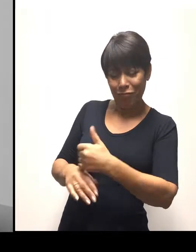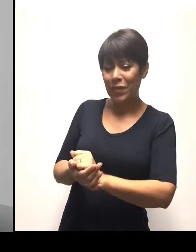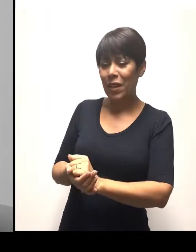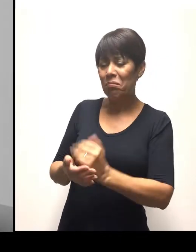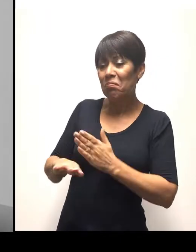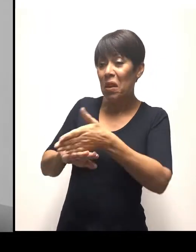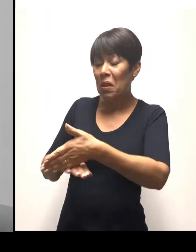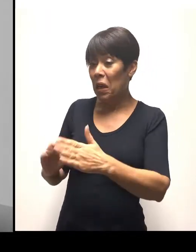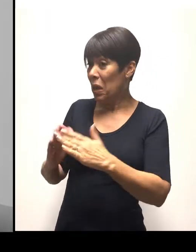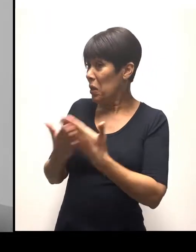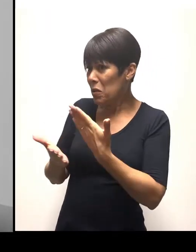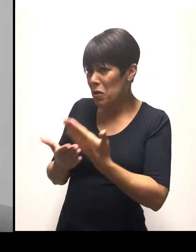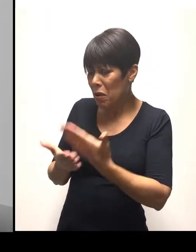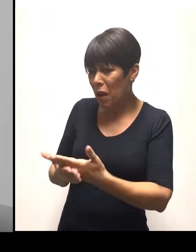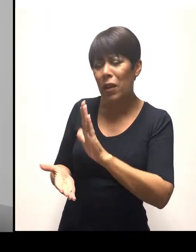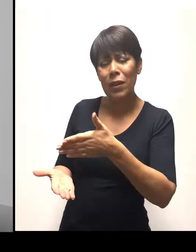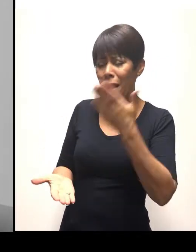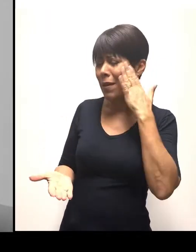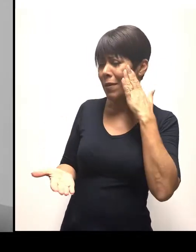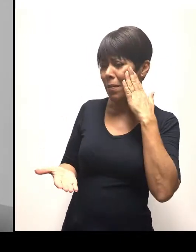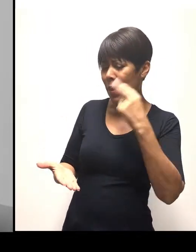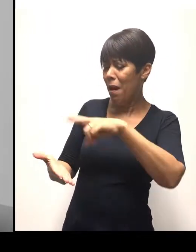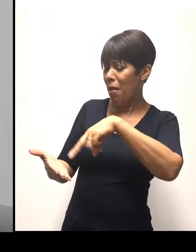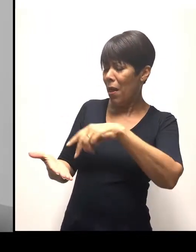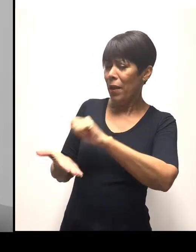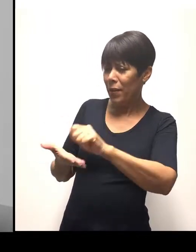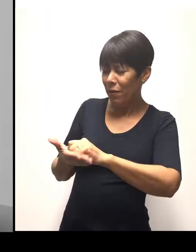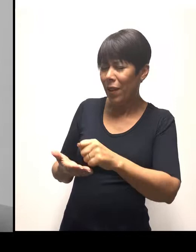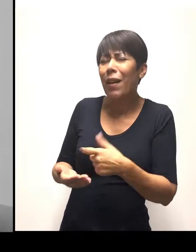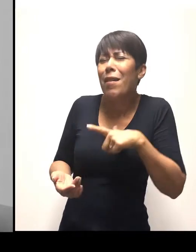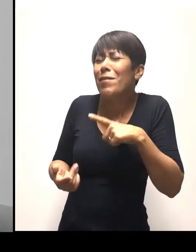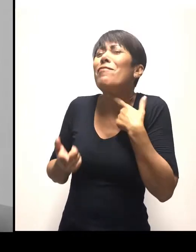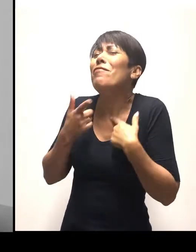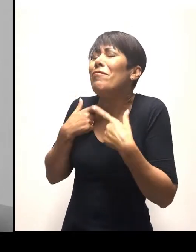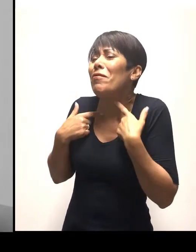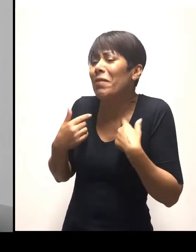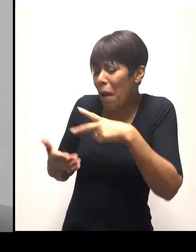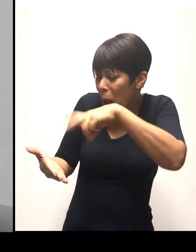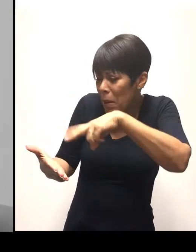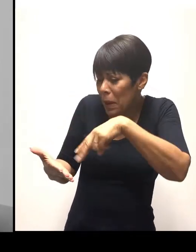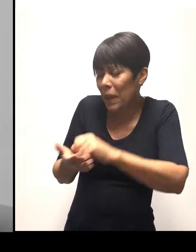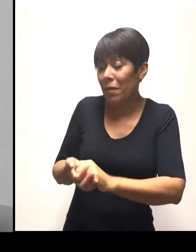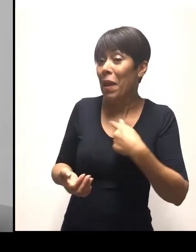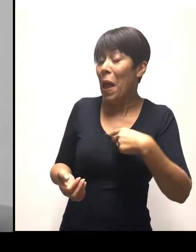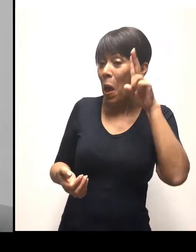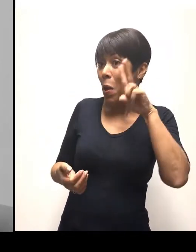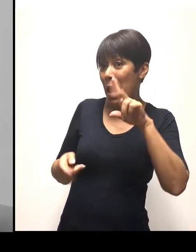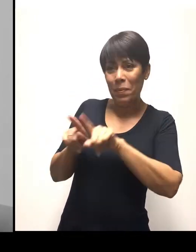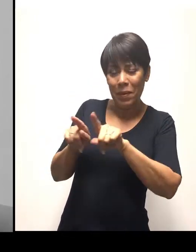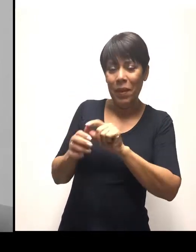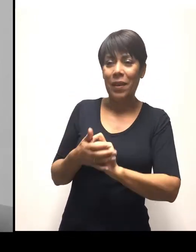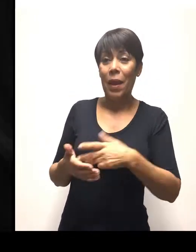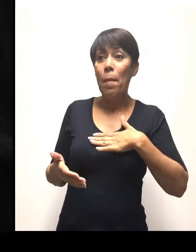ano, eu já sabia ler e escrever, eu tinha muita curiosidade, muita vontade de ler. E lembro, entre as minhas recordações melhores de infância, do meu